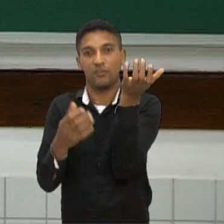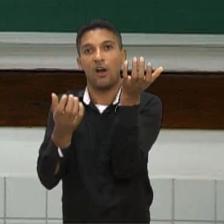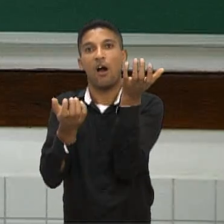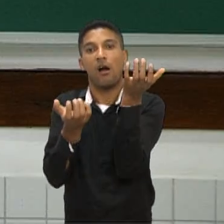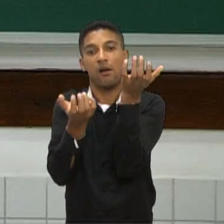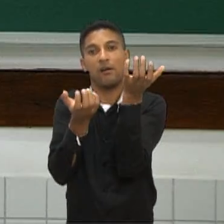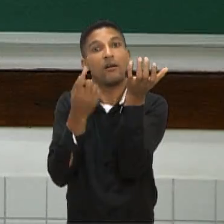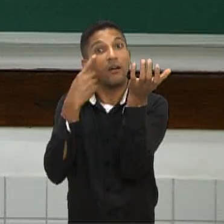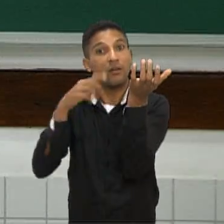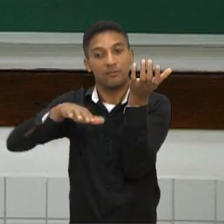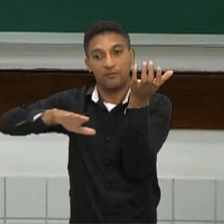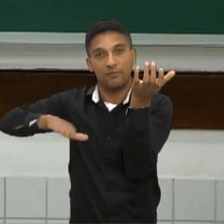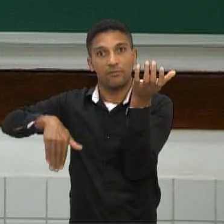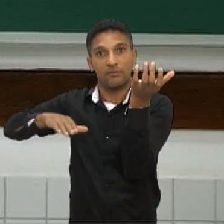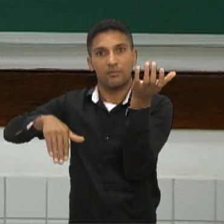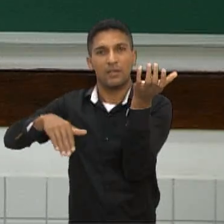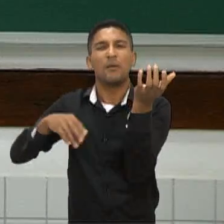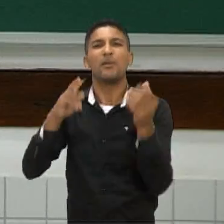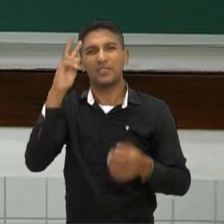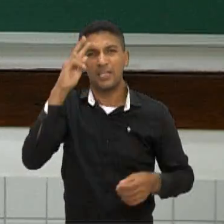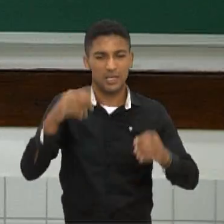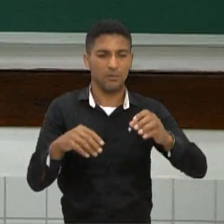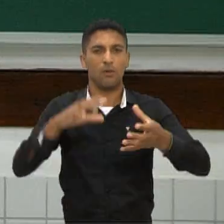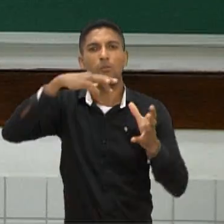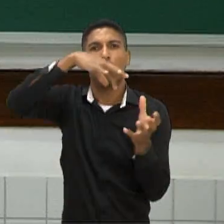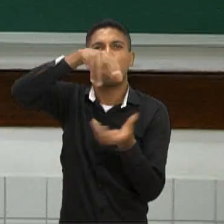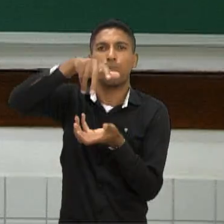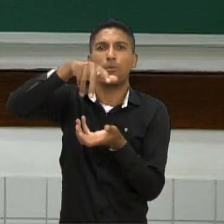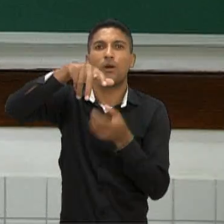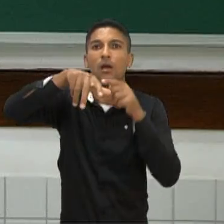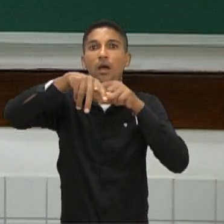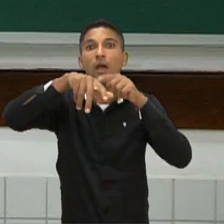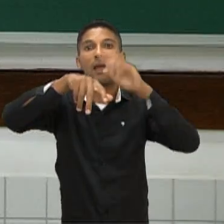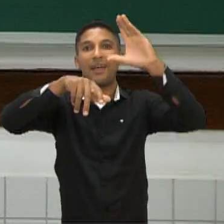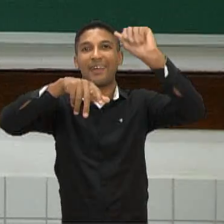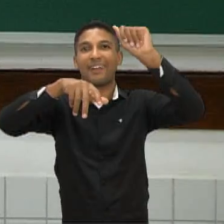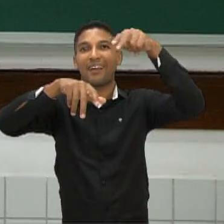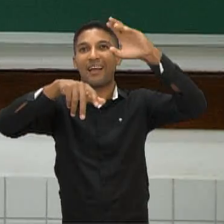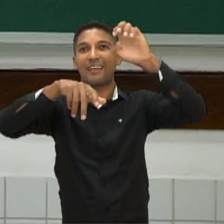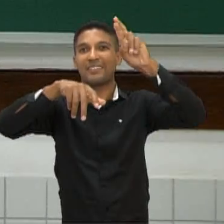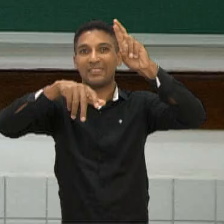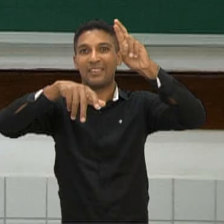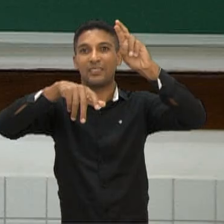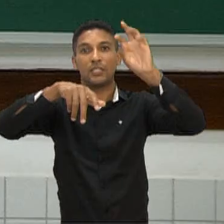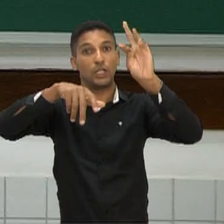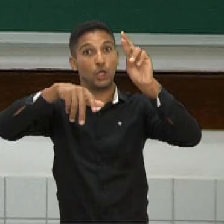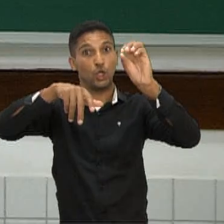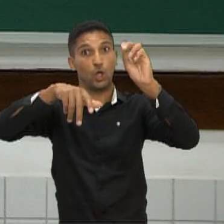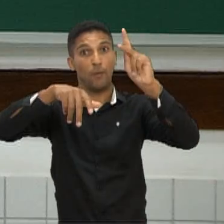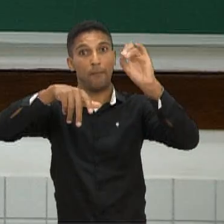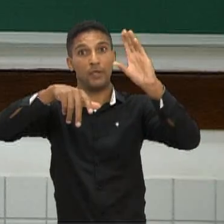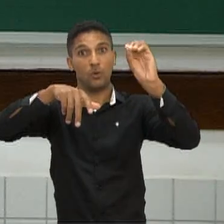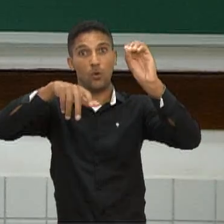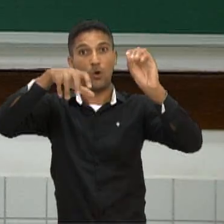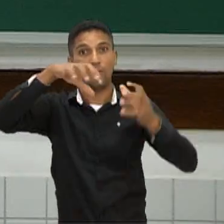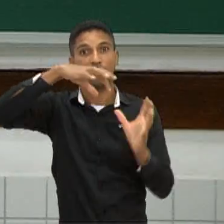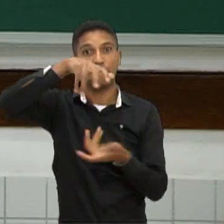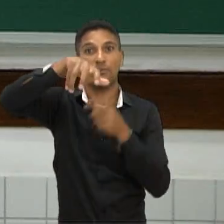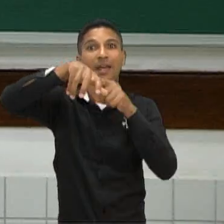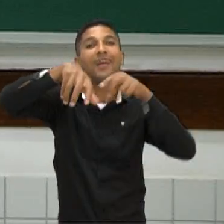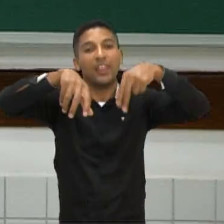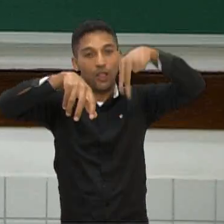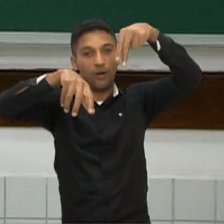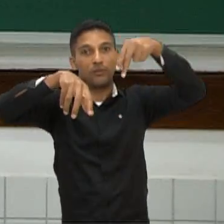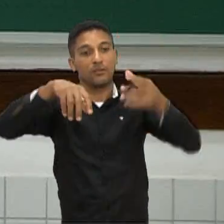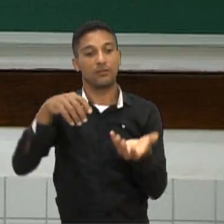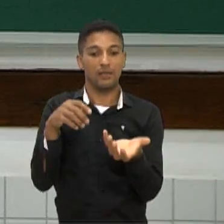Câncer, hemisfério norte, Trópico de Capricórnio, hemisfério sul. Então, abrange aqui a região